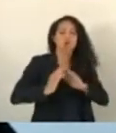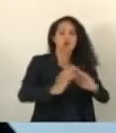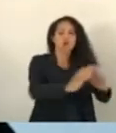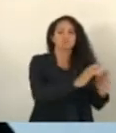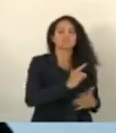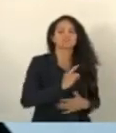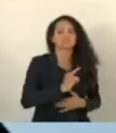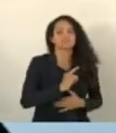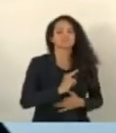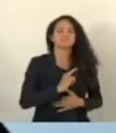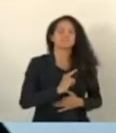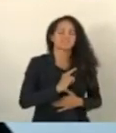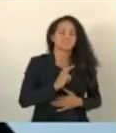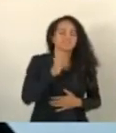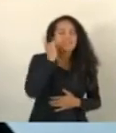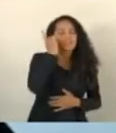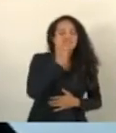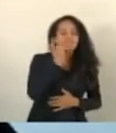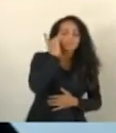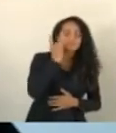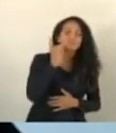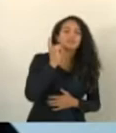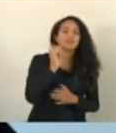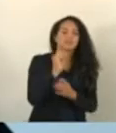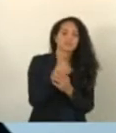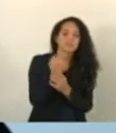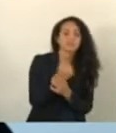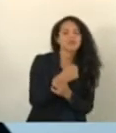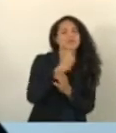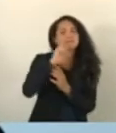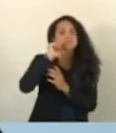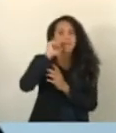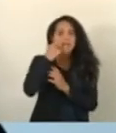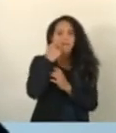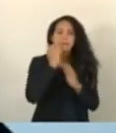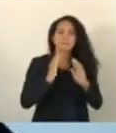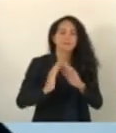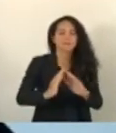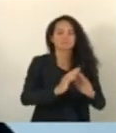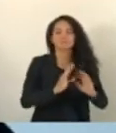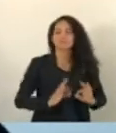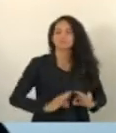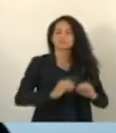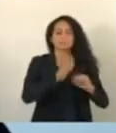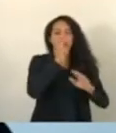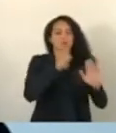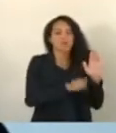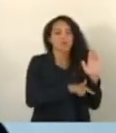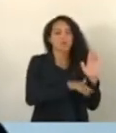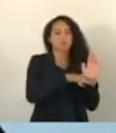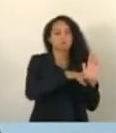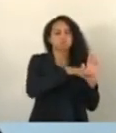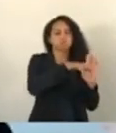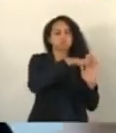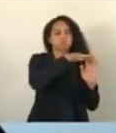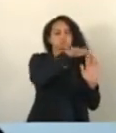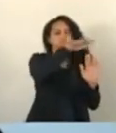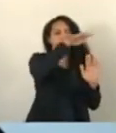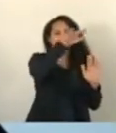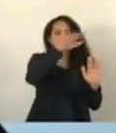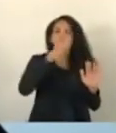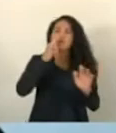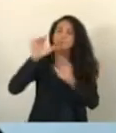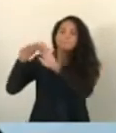fica o comércio, os supermercados, as farmácias, as padarias, tudo aquilo foi inundado das chuvas que desciam